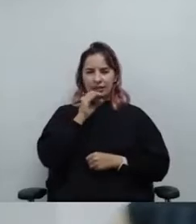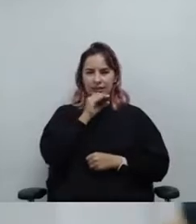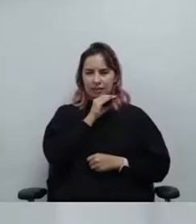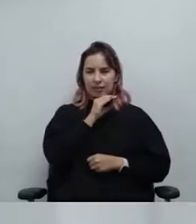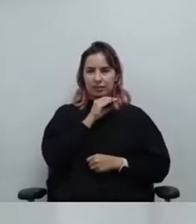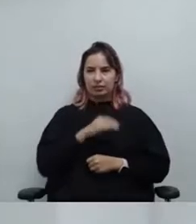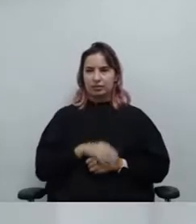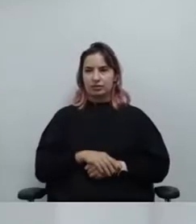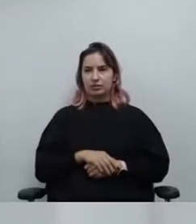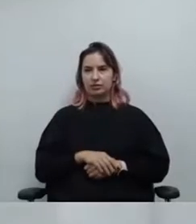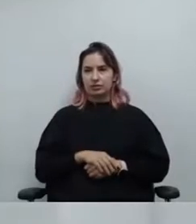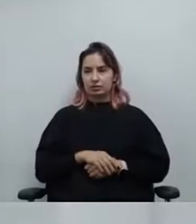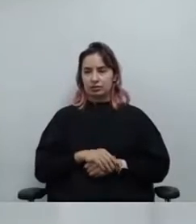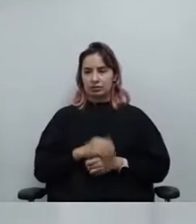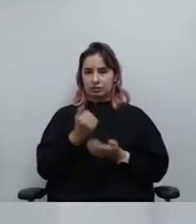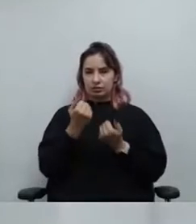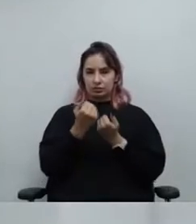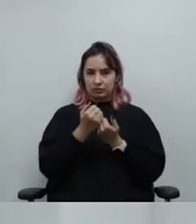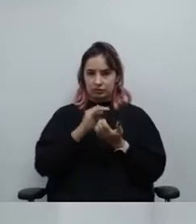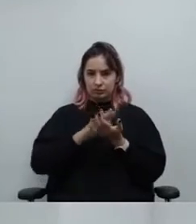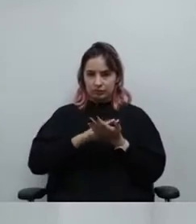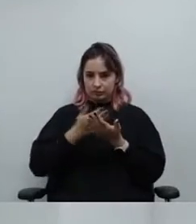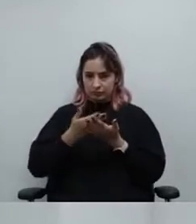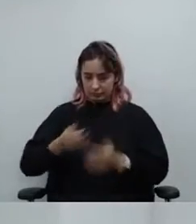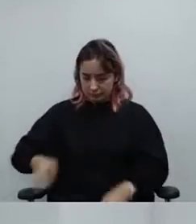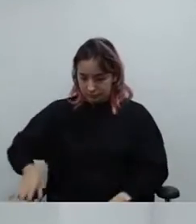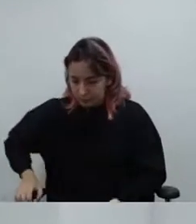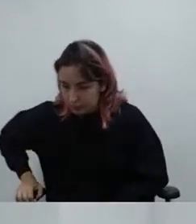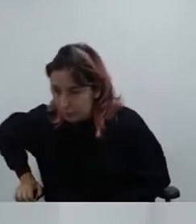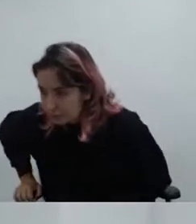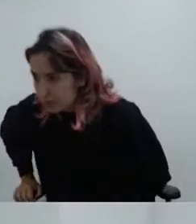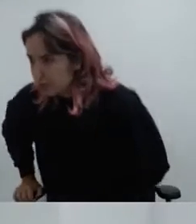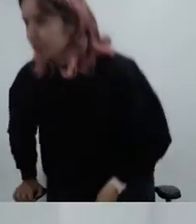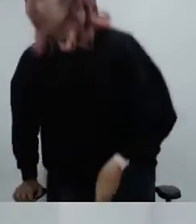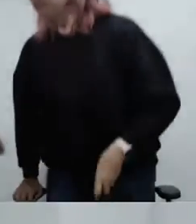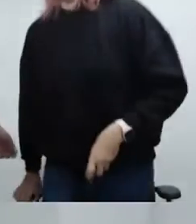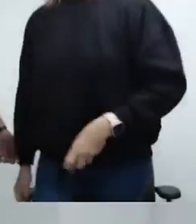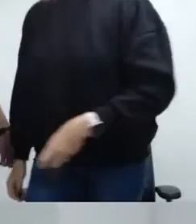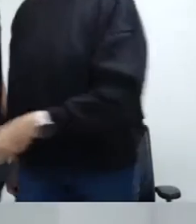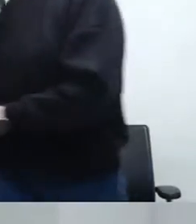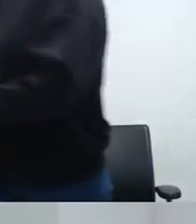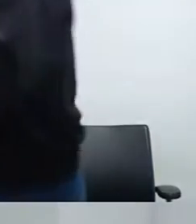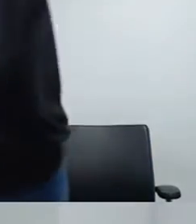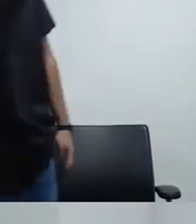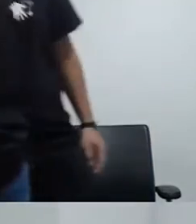Eles são retirados dos barracos, são retirados dos pertences, embora se tenha